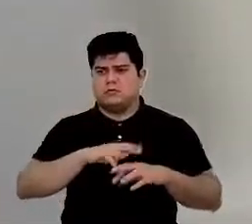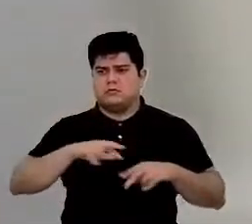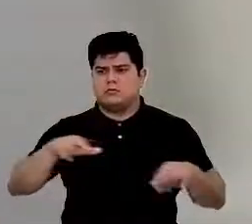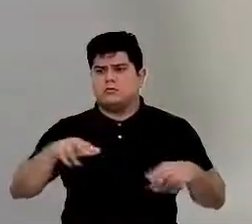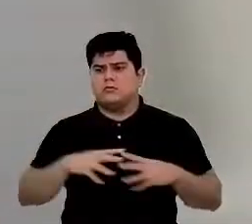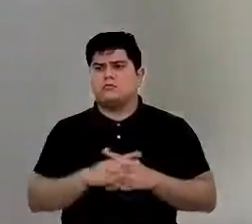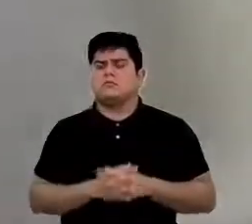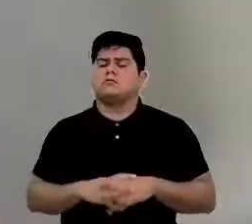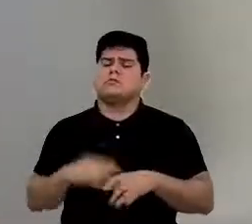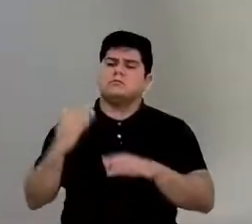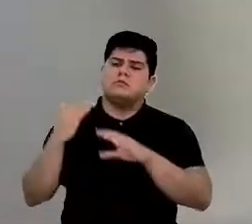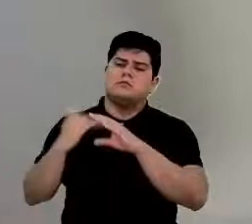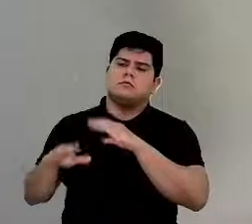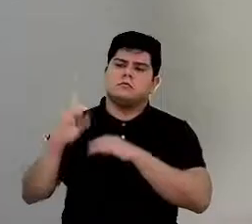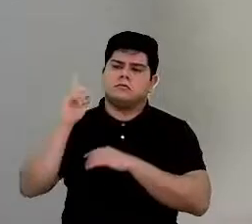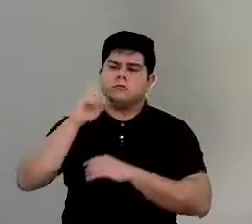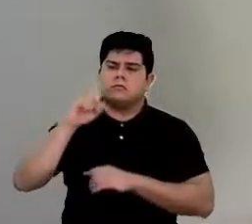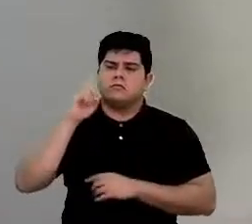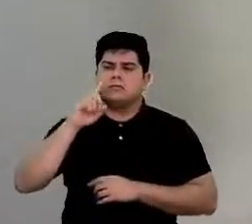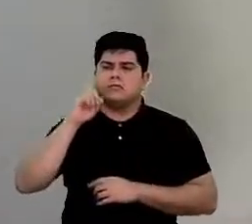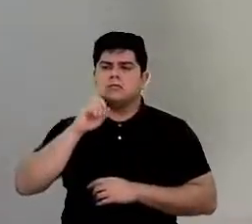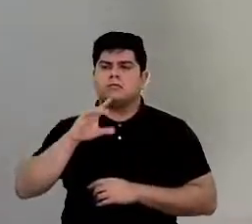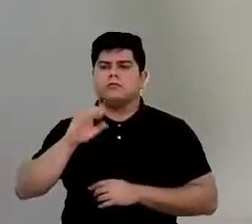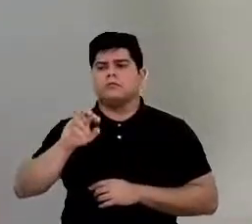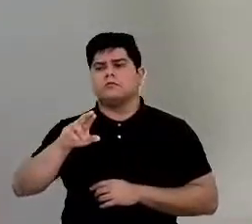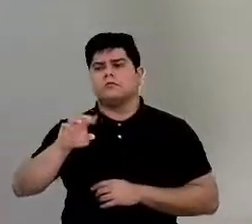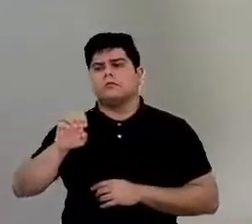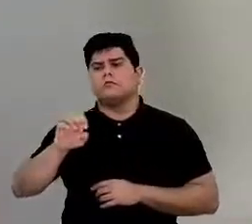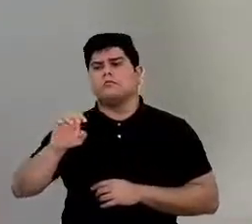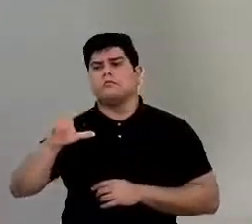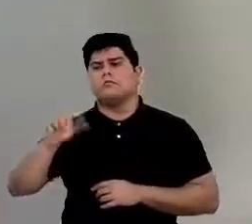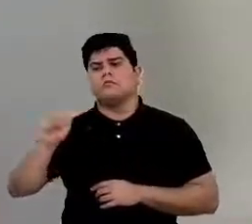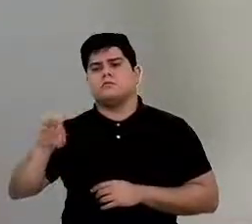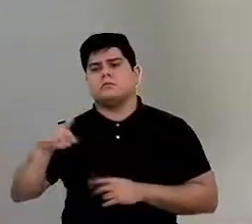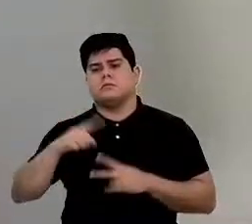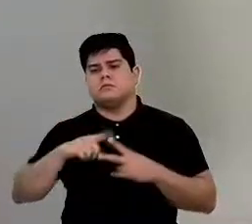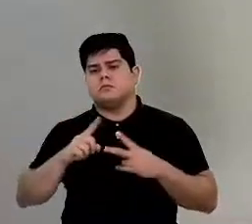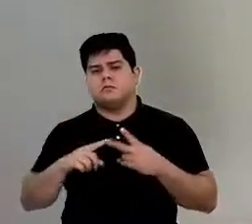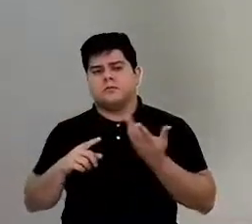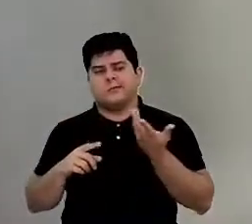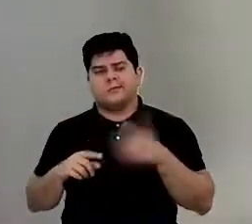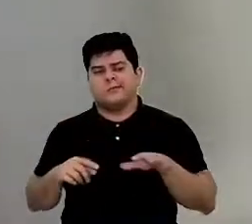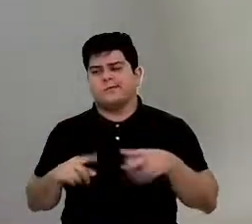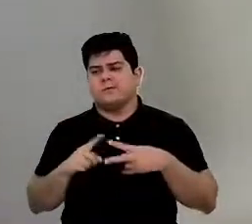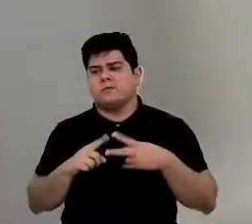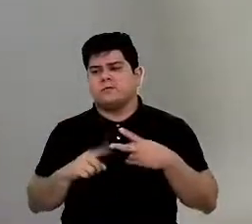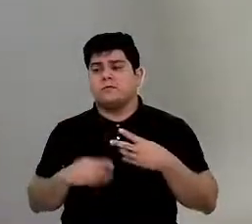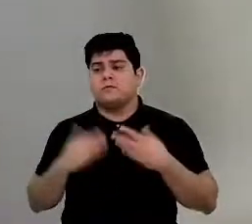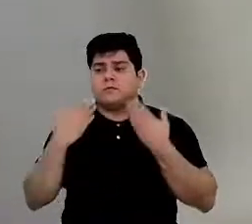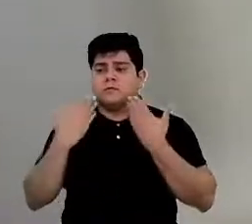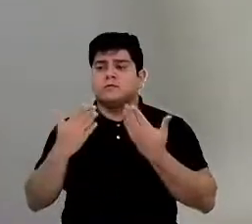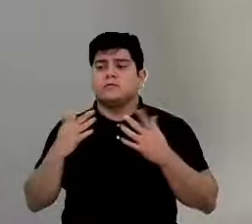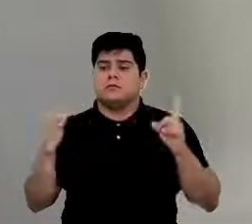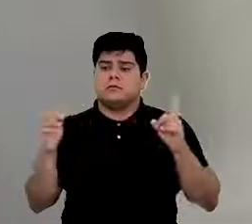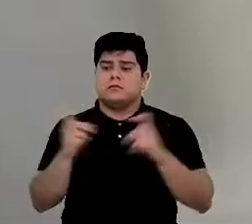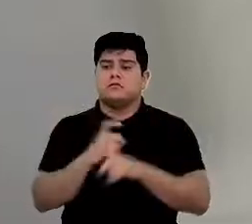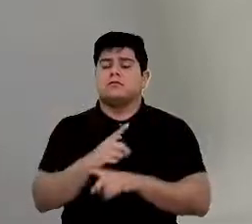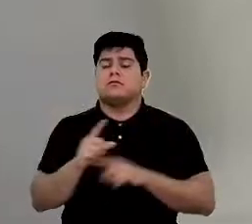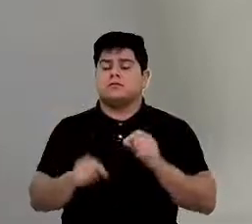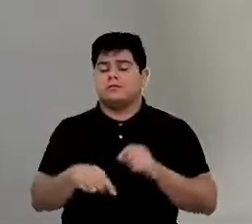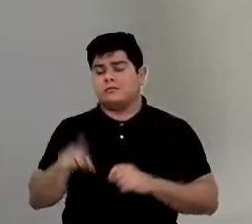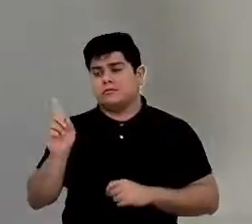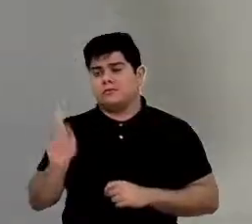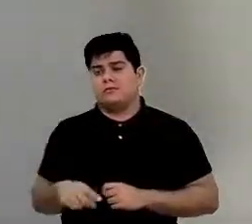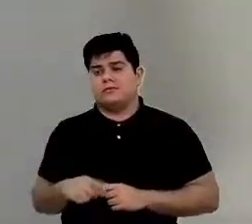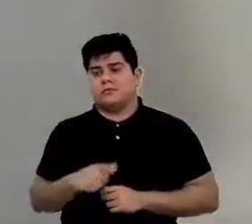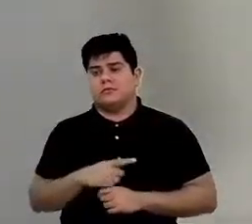aí mandamos para os Estados Unidos, para o Core Lab lá, e os 2 casos foram recusados, né? Então, isso mostra a dificuldade que